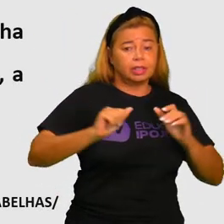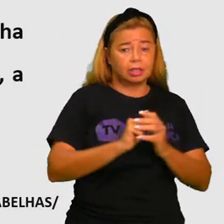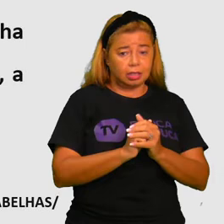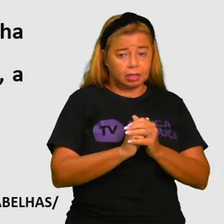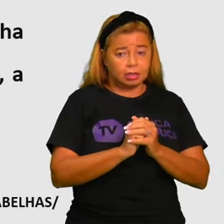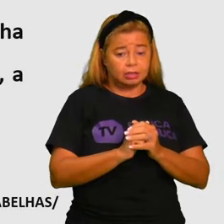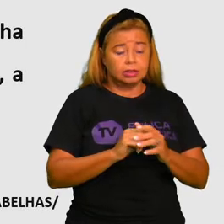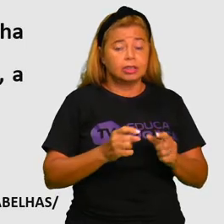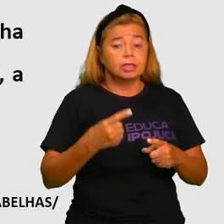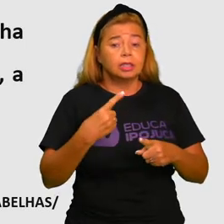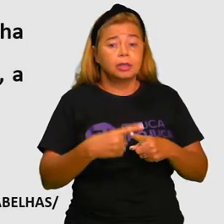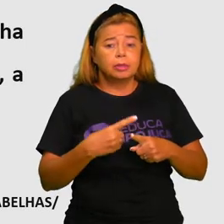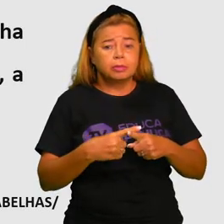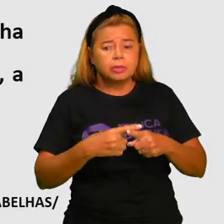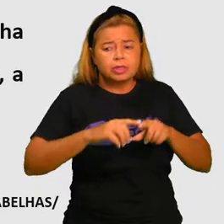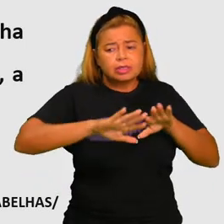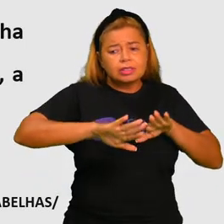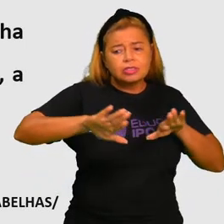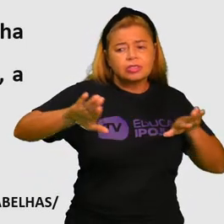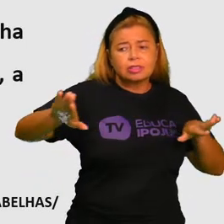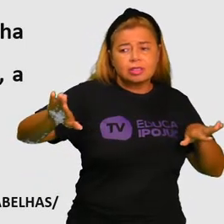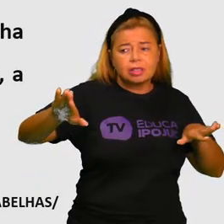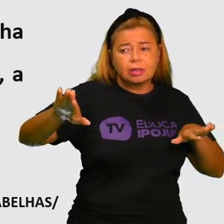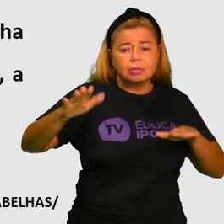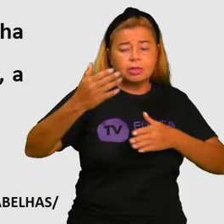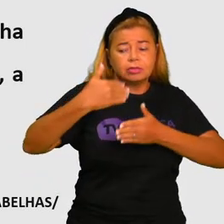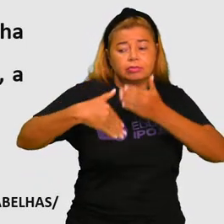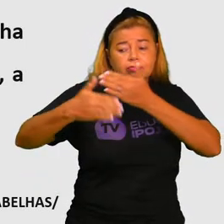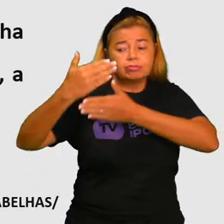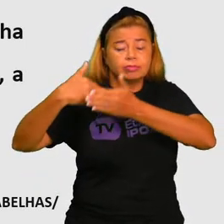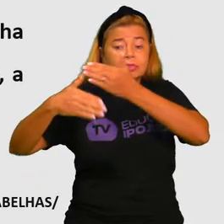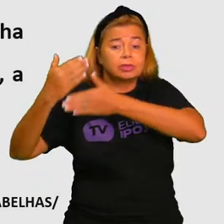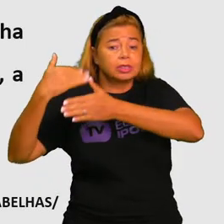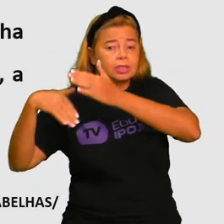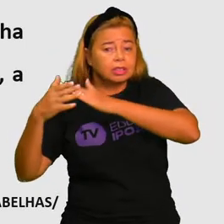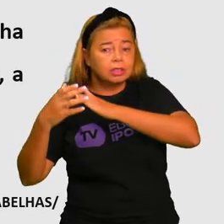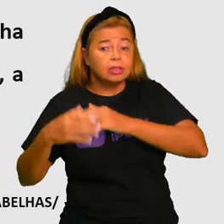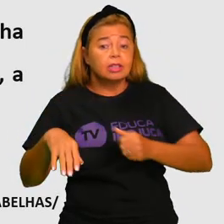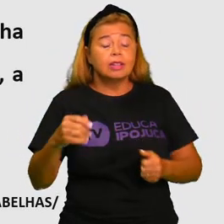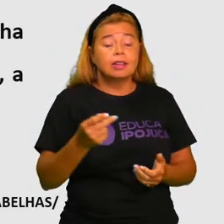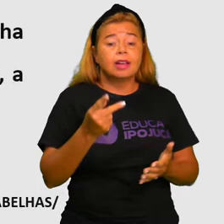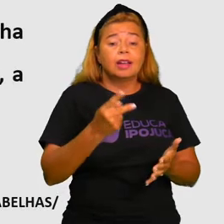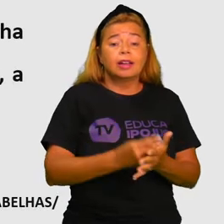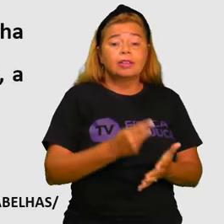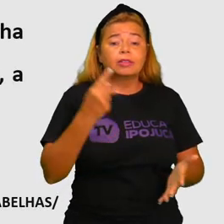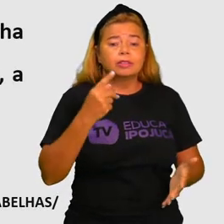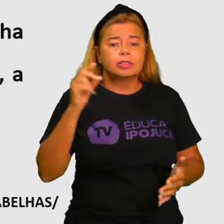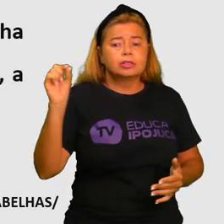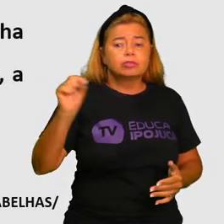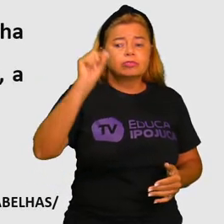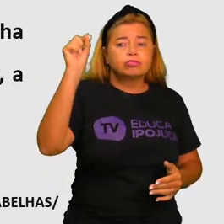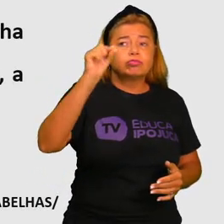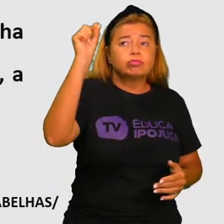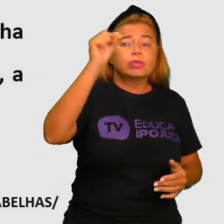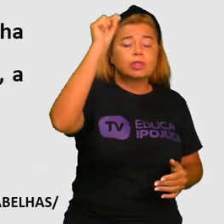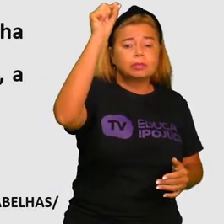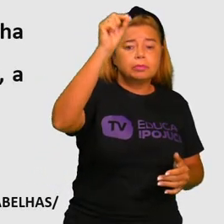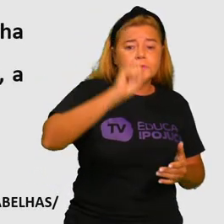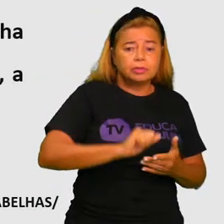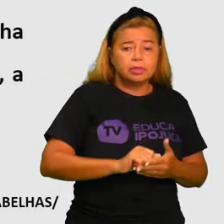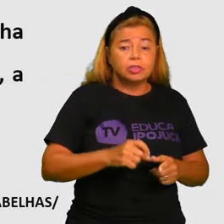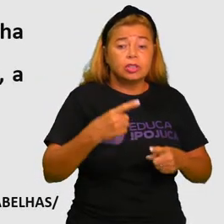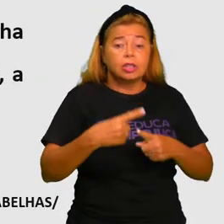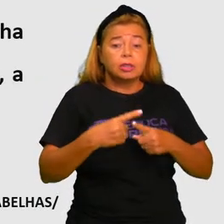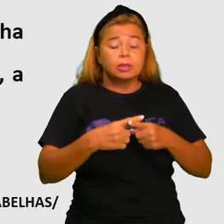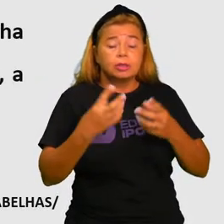e é bem parecido com que é usado pelas abelhas em muitas espécies de abelhas vivem Qual